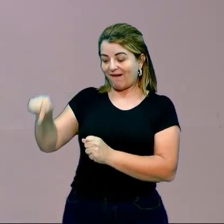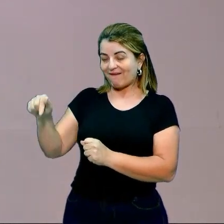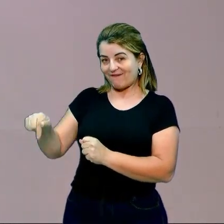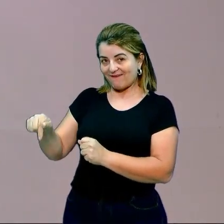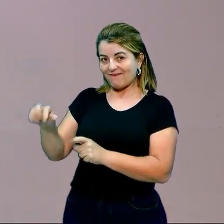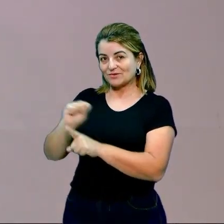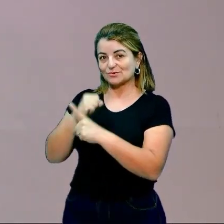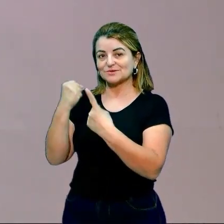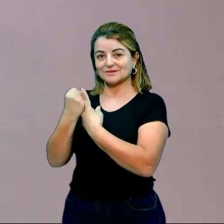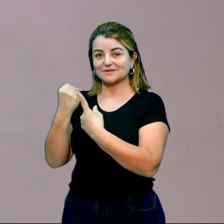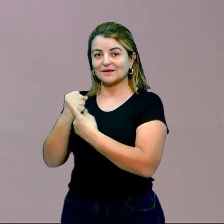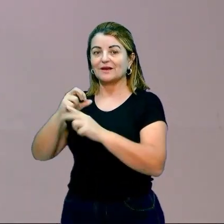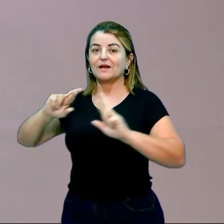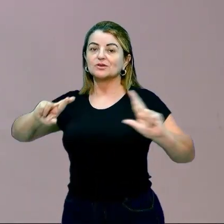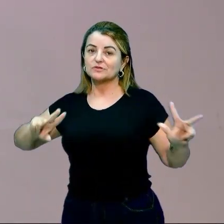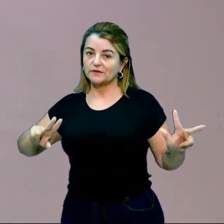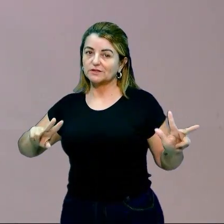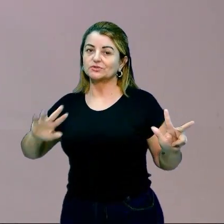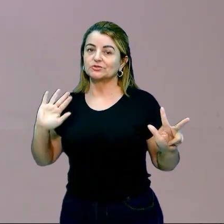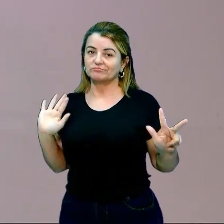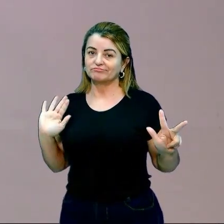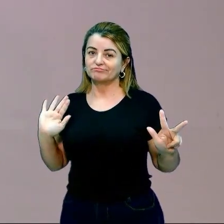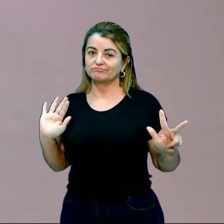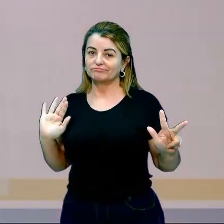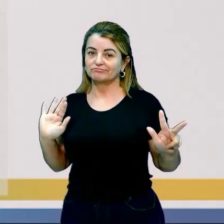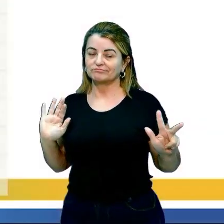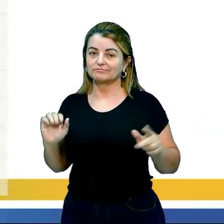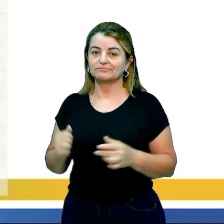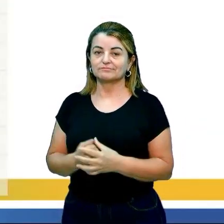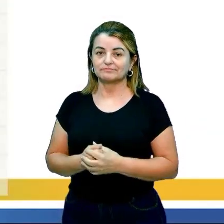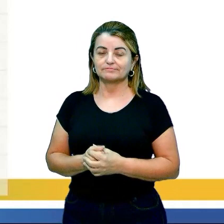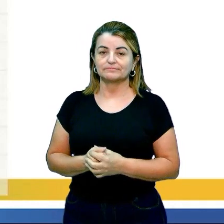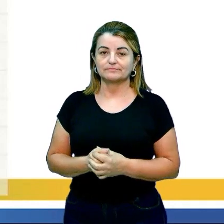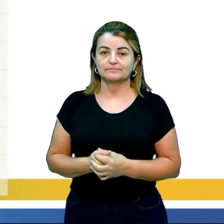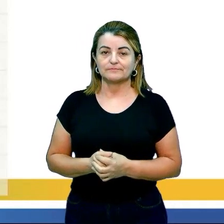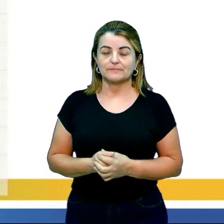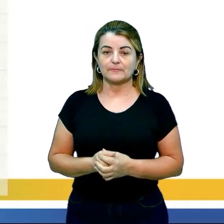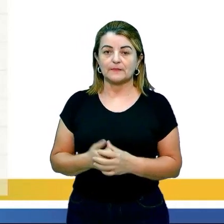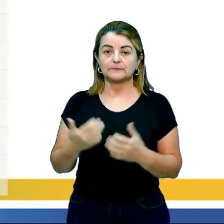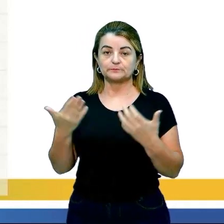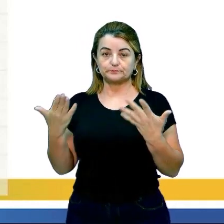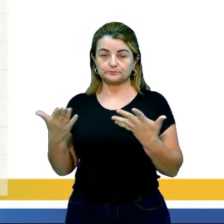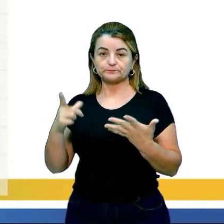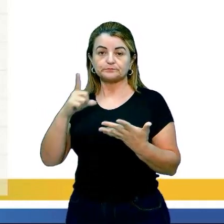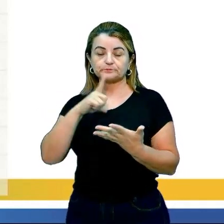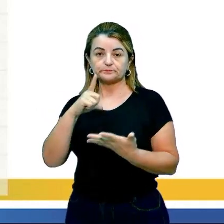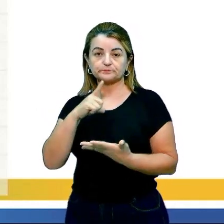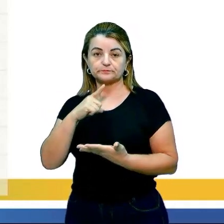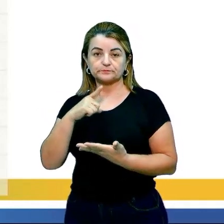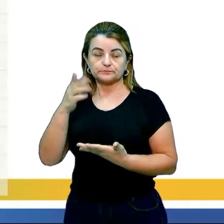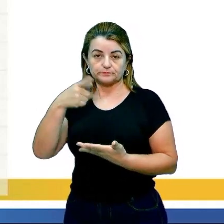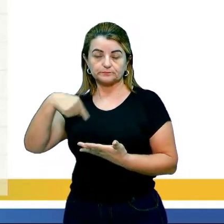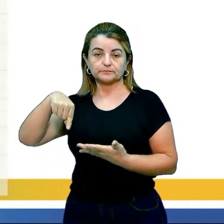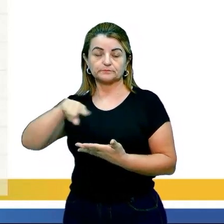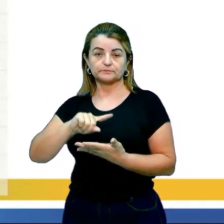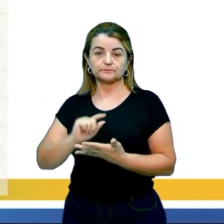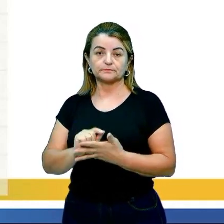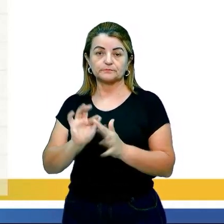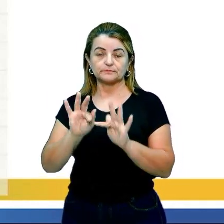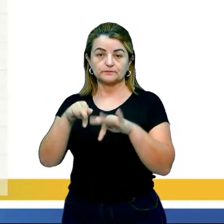sociedade espartana ele era diferenciado da mulher ateniense E aí eu trago para vocês para gente